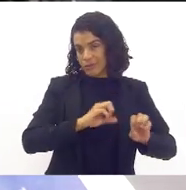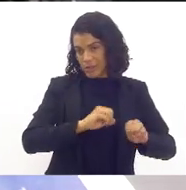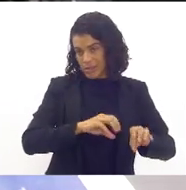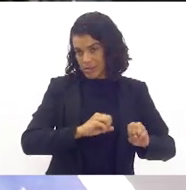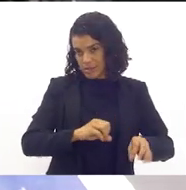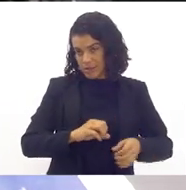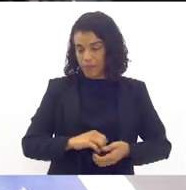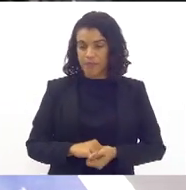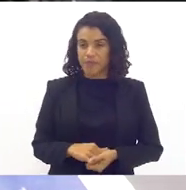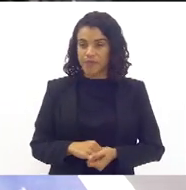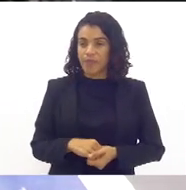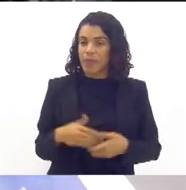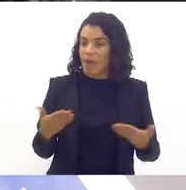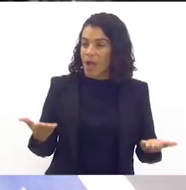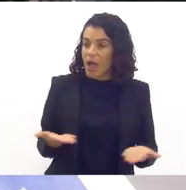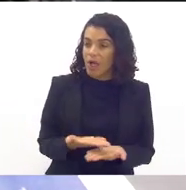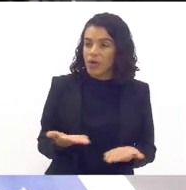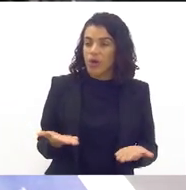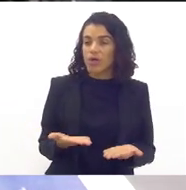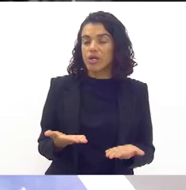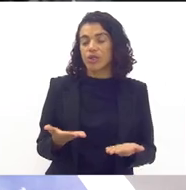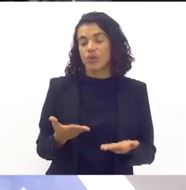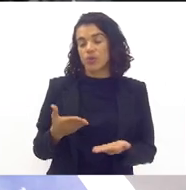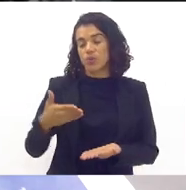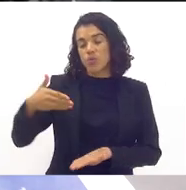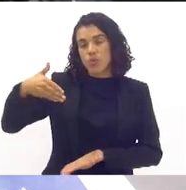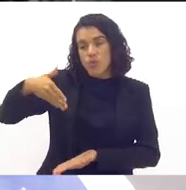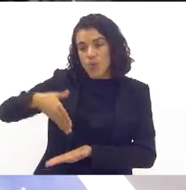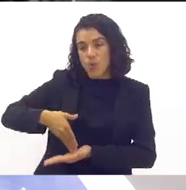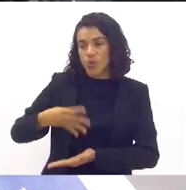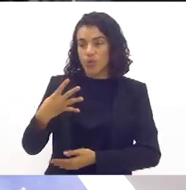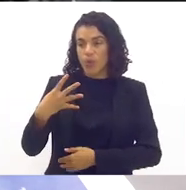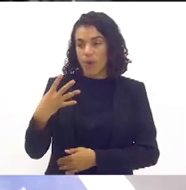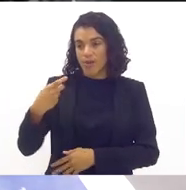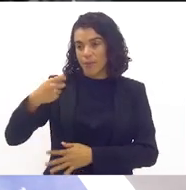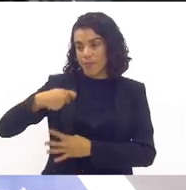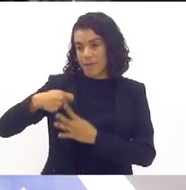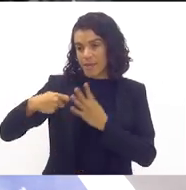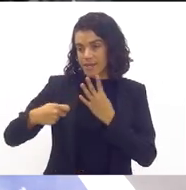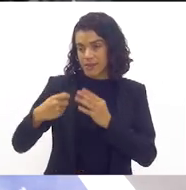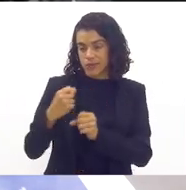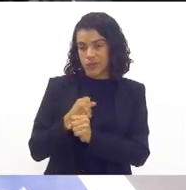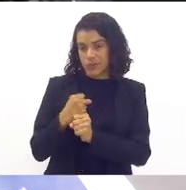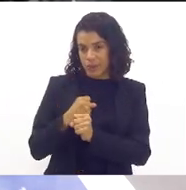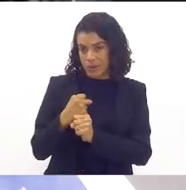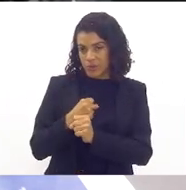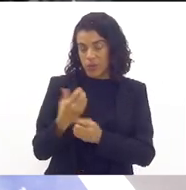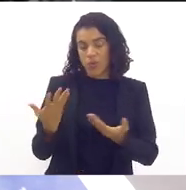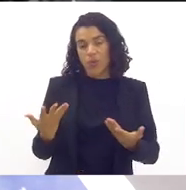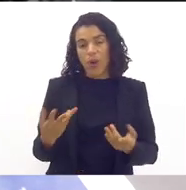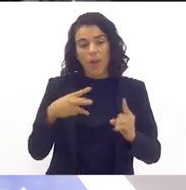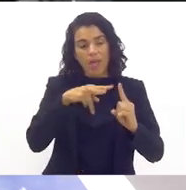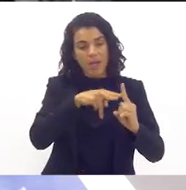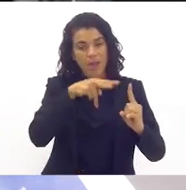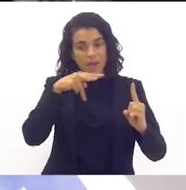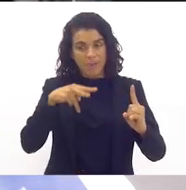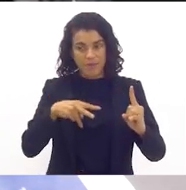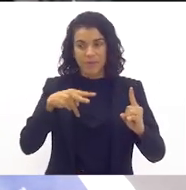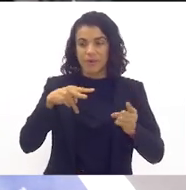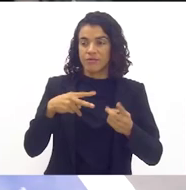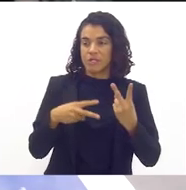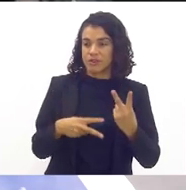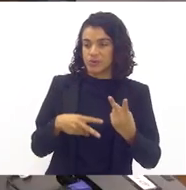liquidadas agora no último quadrimestre do ano. E qual é a perspectiva das duas secretarias?